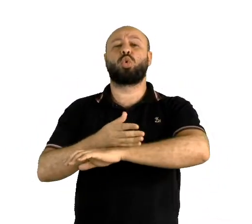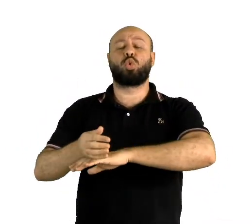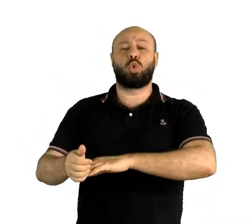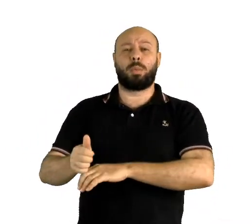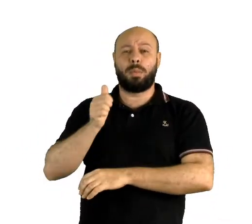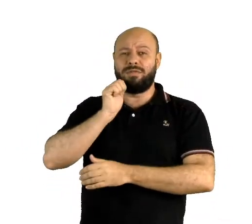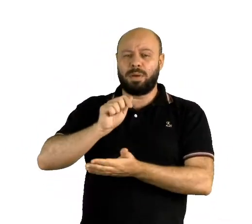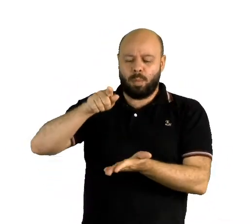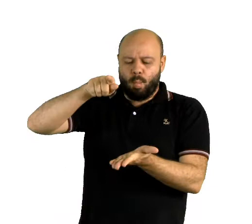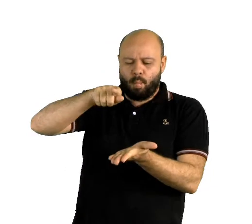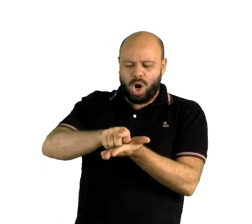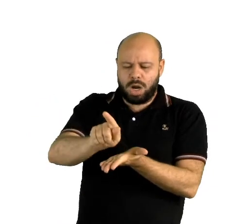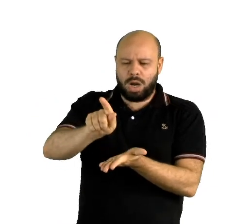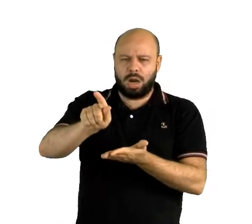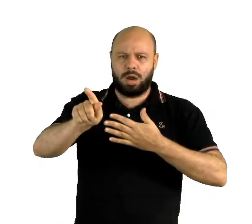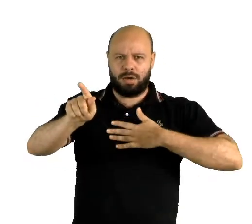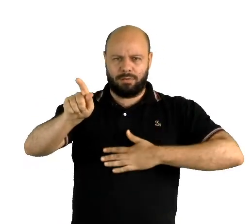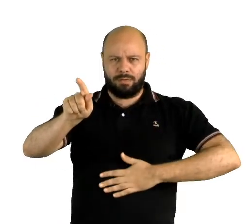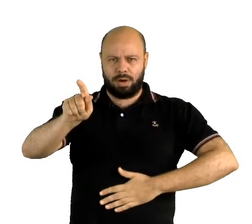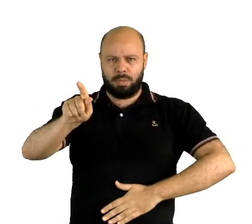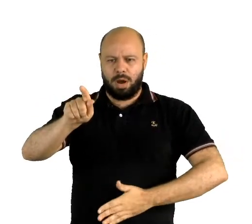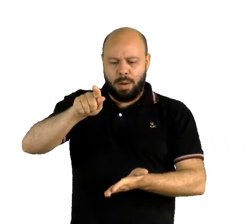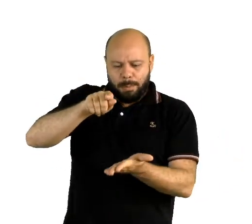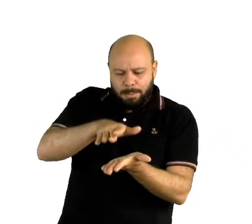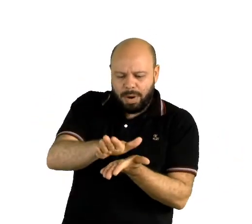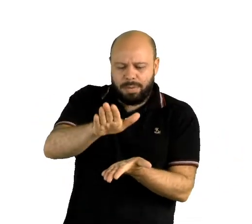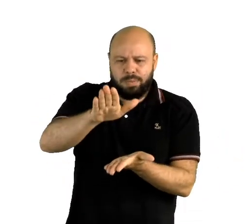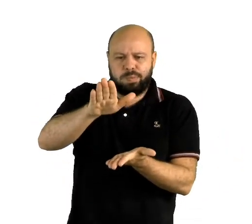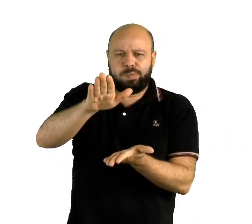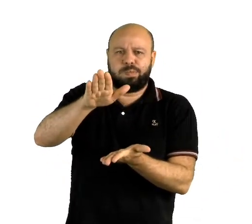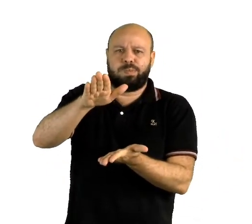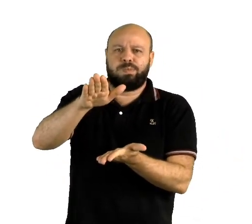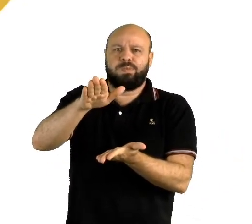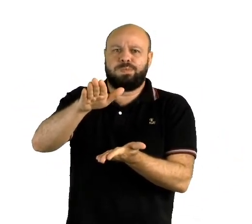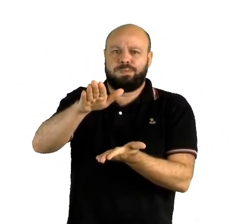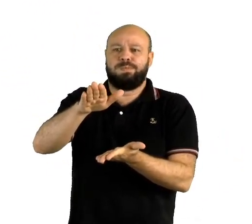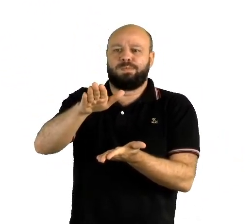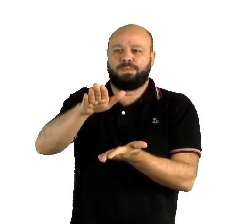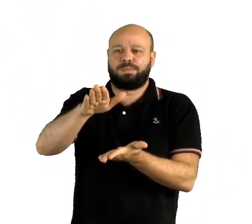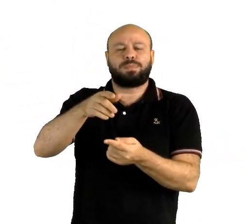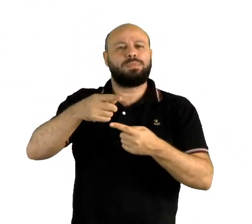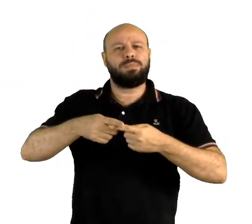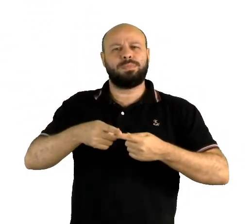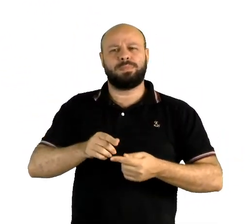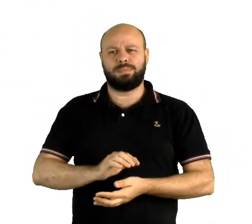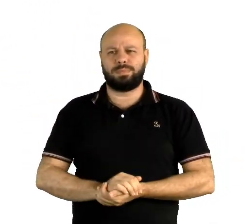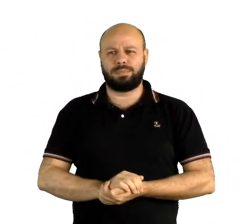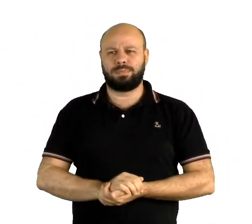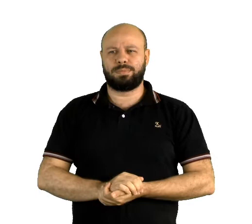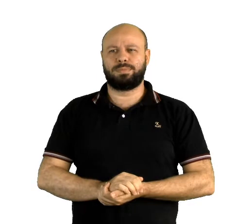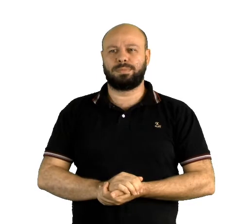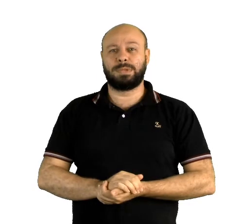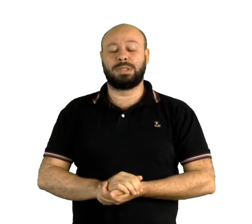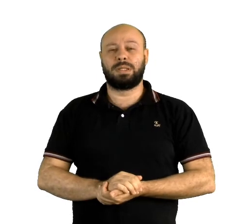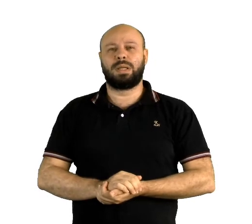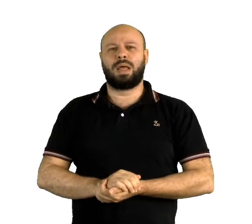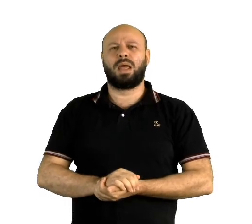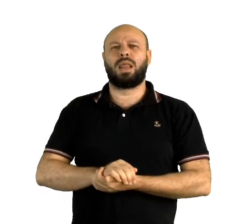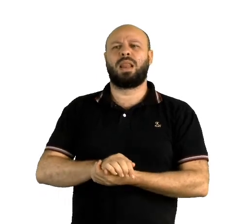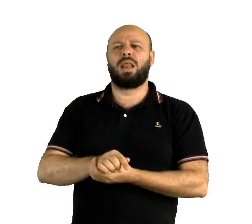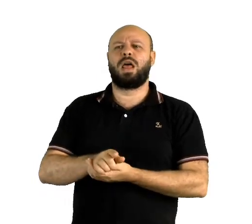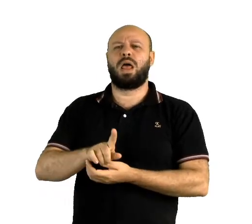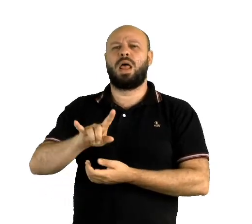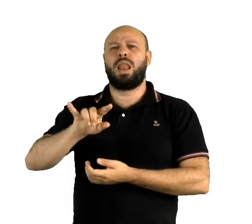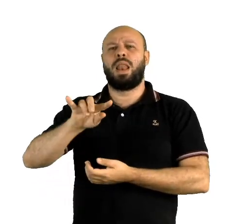que batem com o final do abdômen na água. Pois bem, as larvas